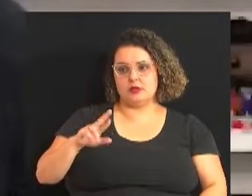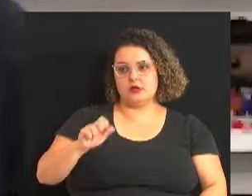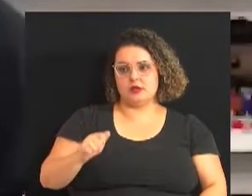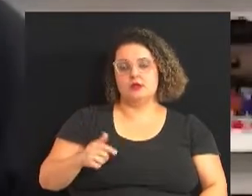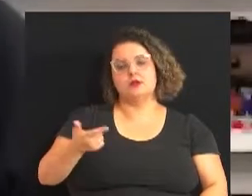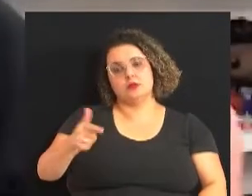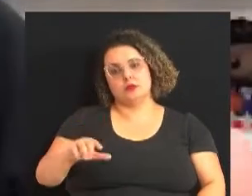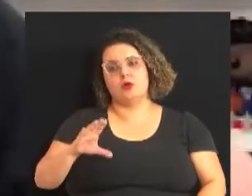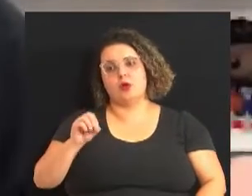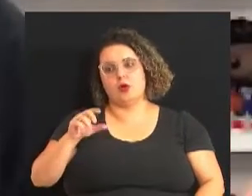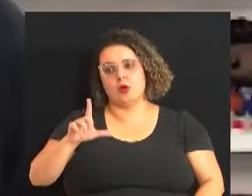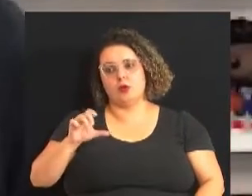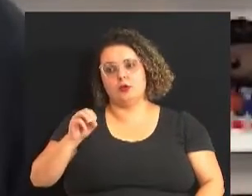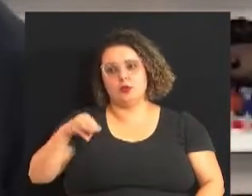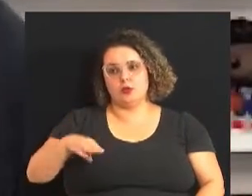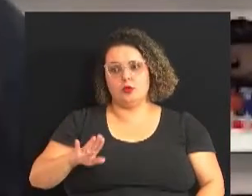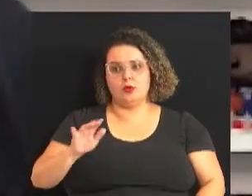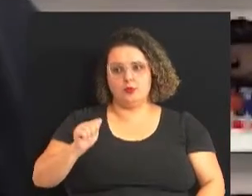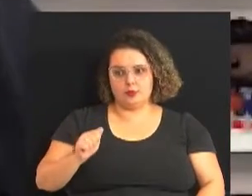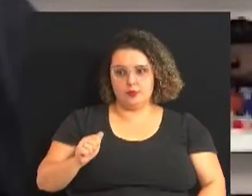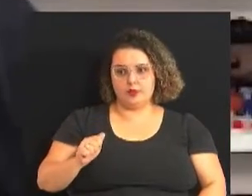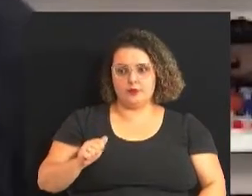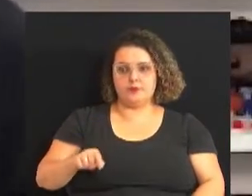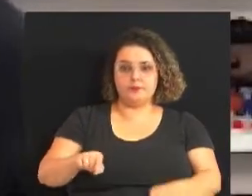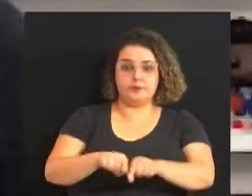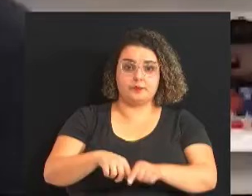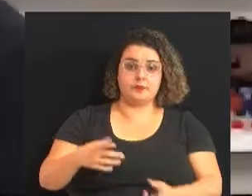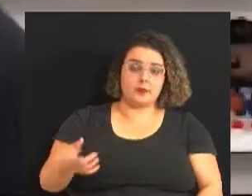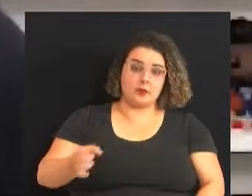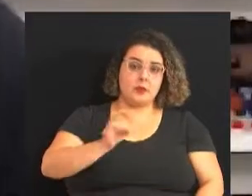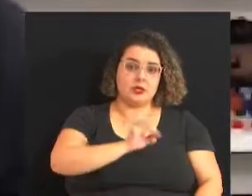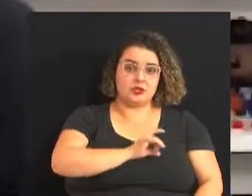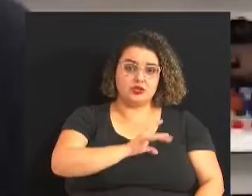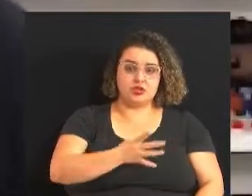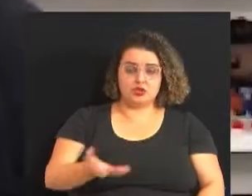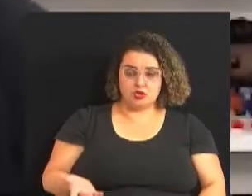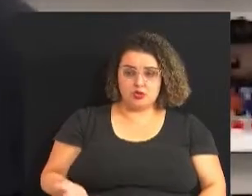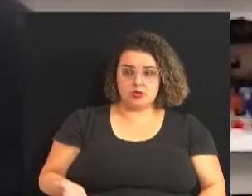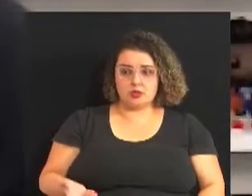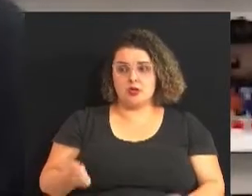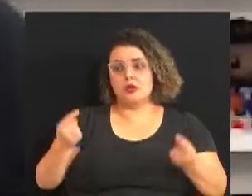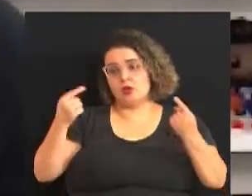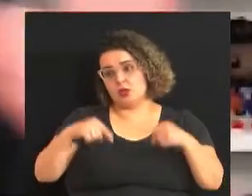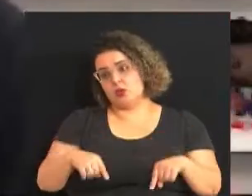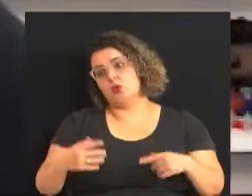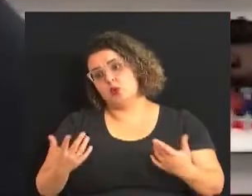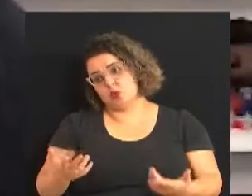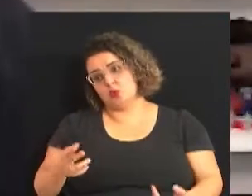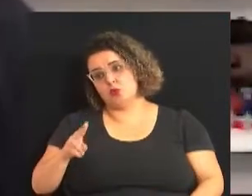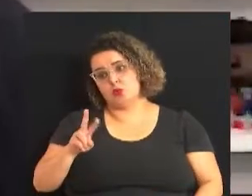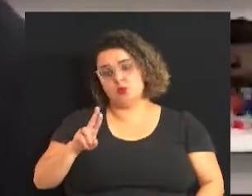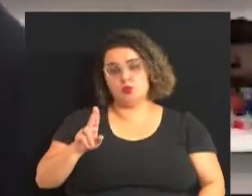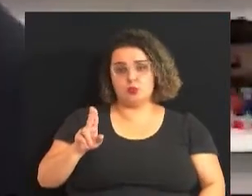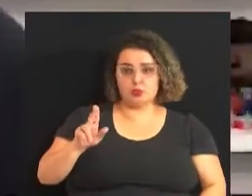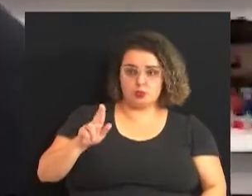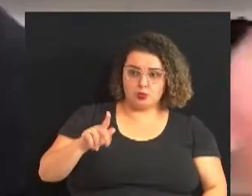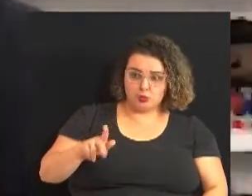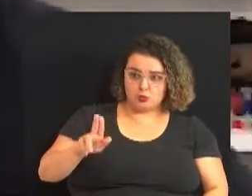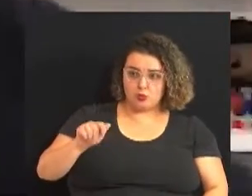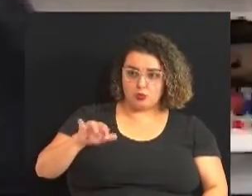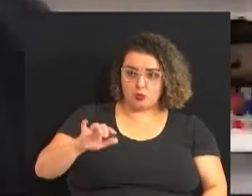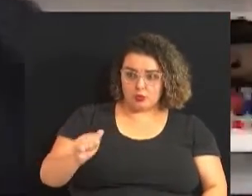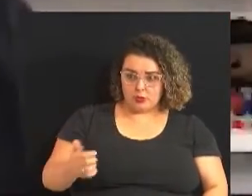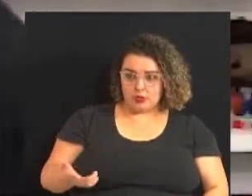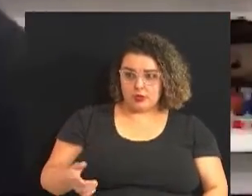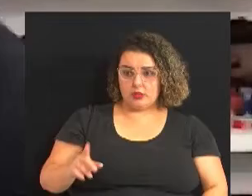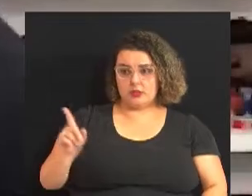Colômbia e Chile. Né? Então, agora jogando contra Uruguai e Colômbia fora de casa, jogando no Uruguai e